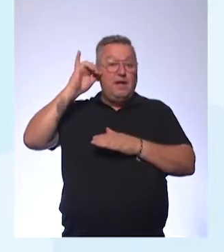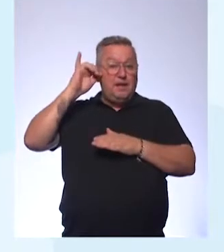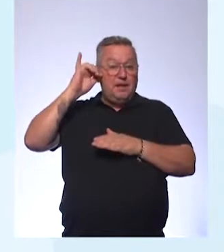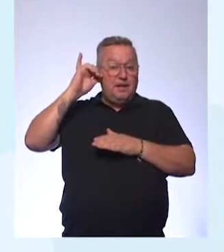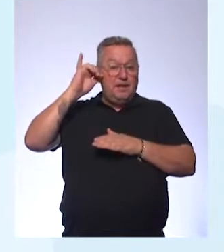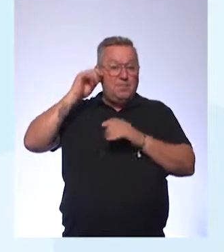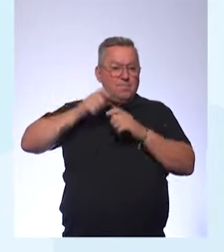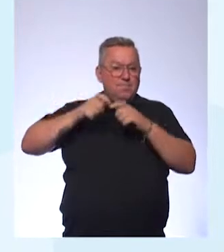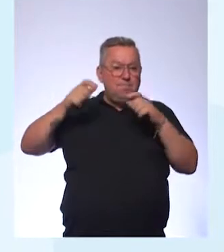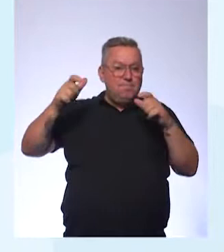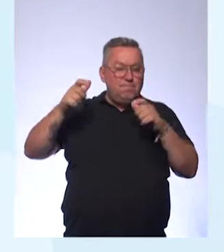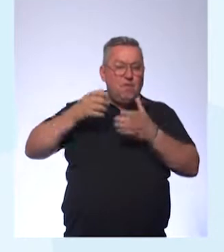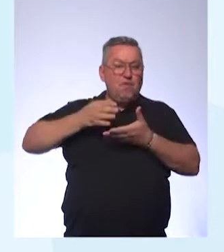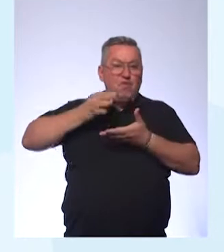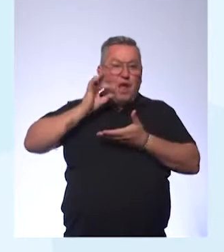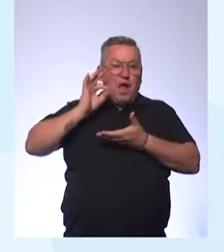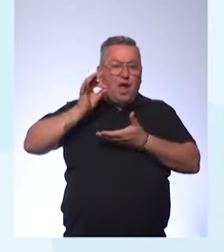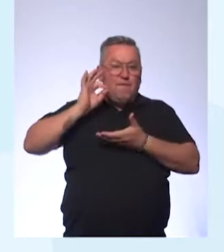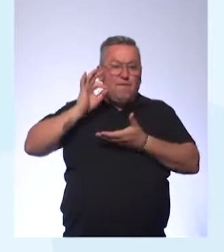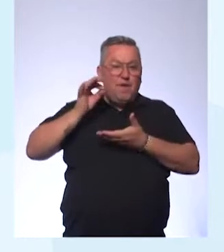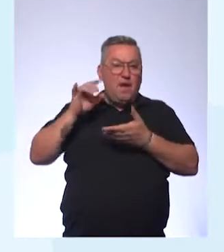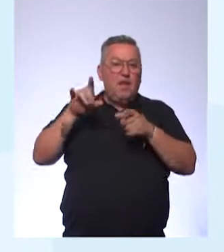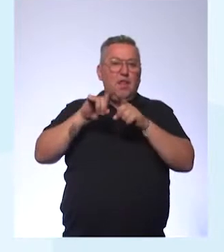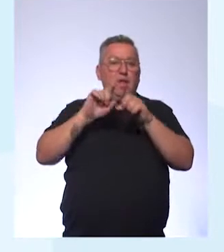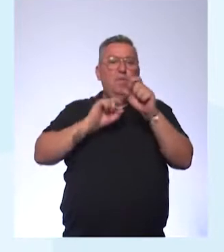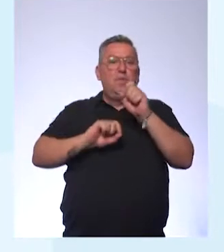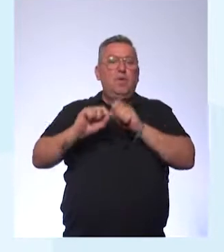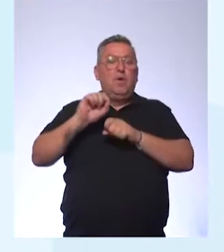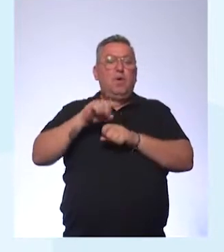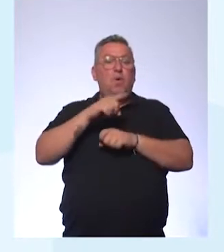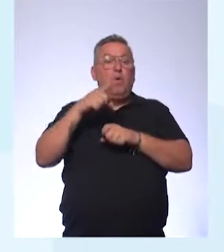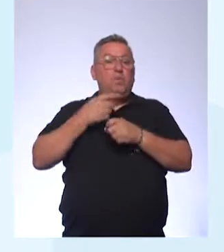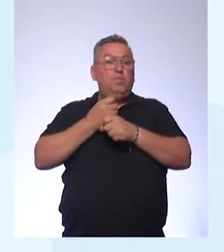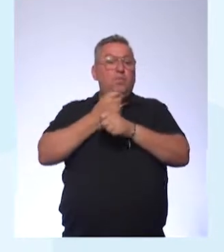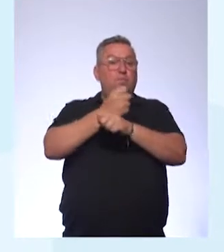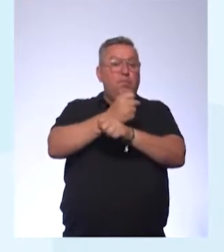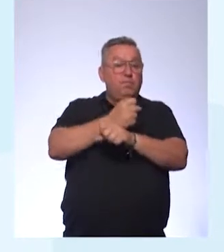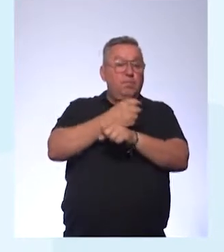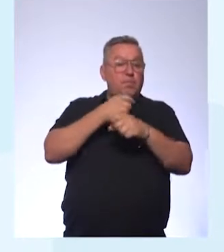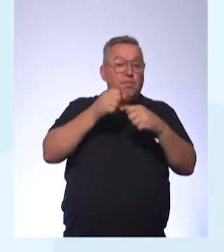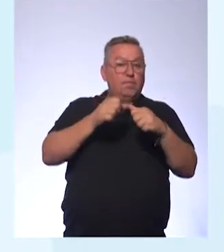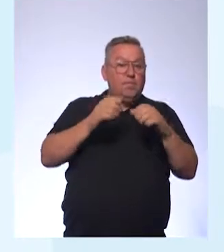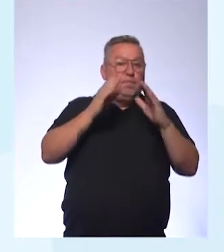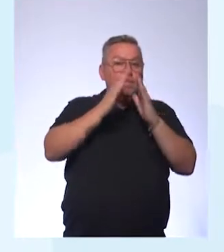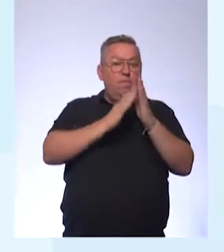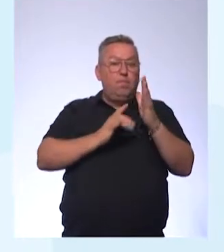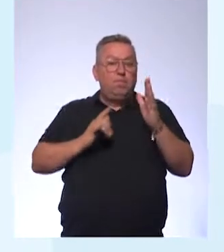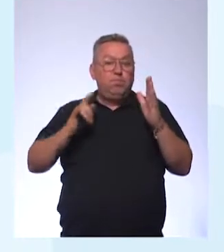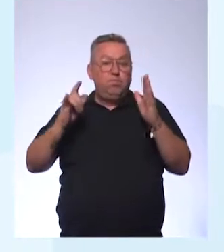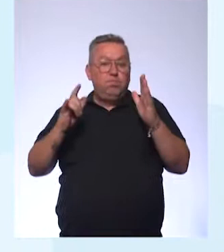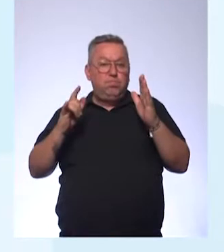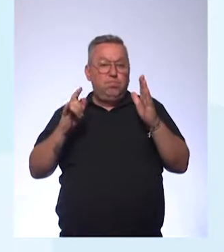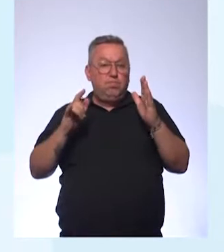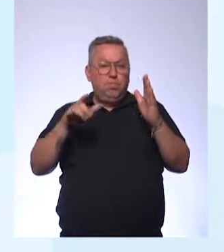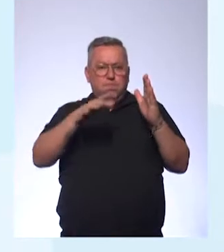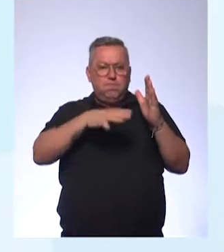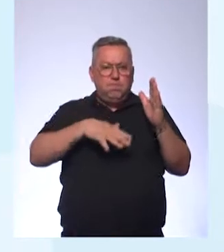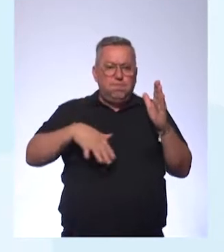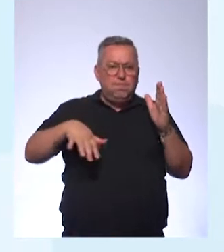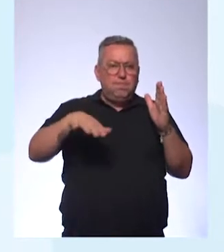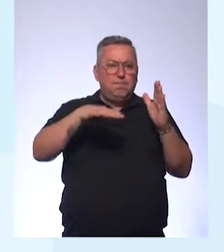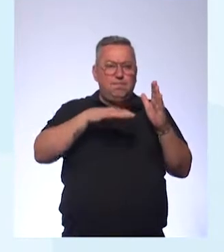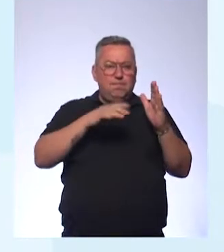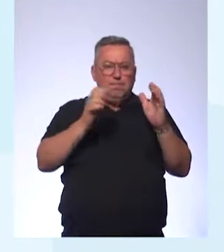grande fazenda cafeicultora. Então, os escravizados, eles ficavam nas senzalas. Ali, eles